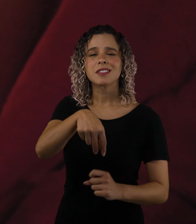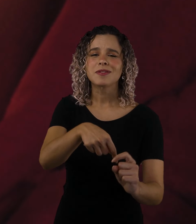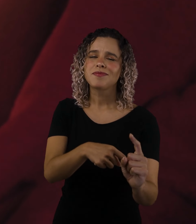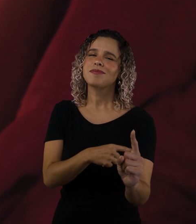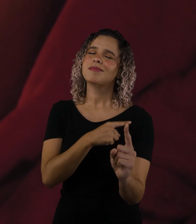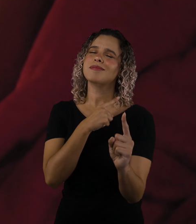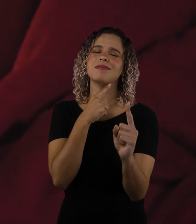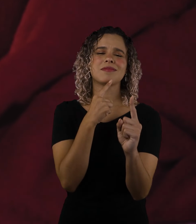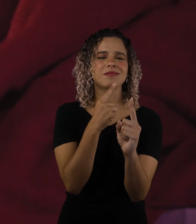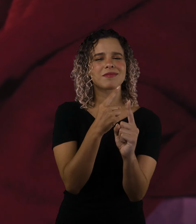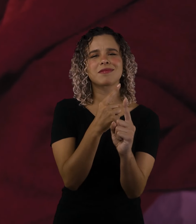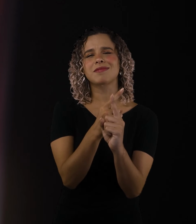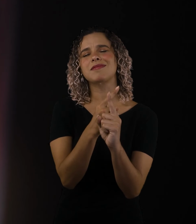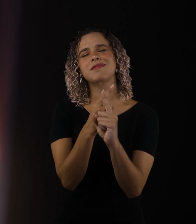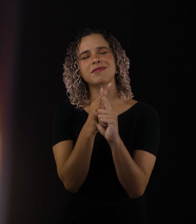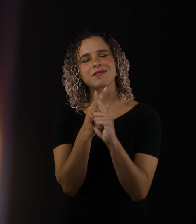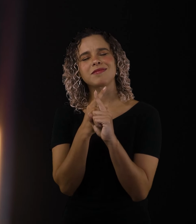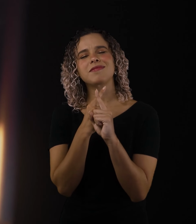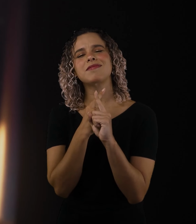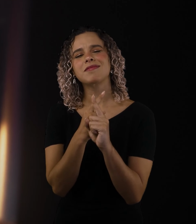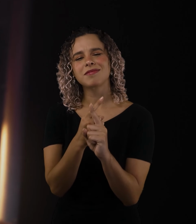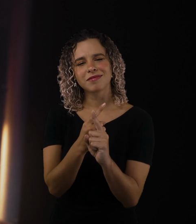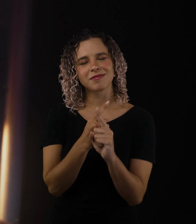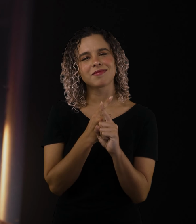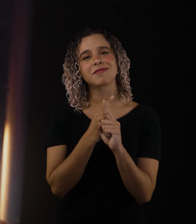meet me when I come.